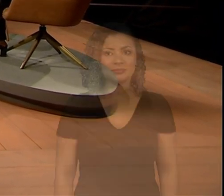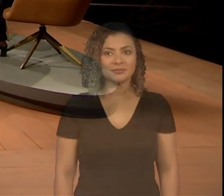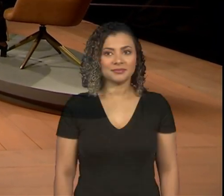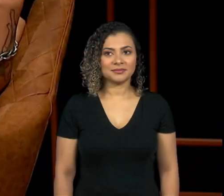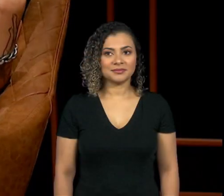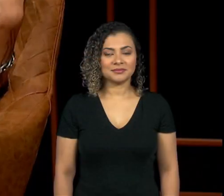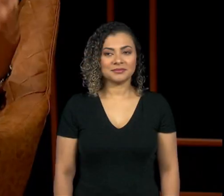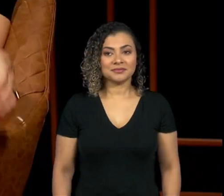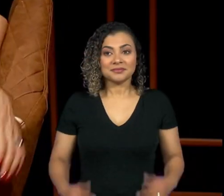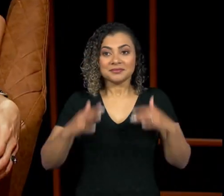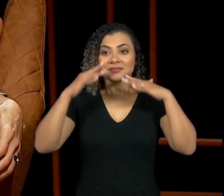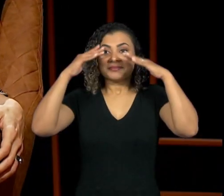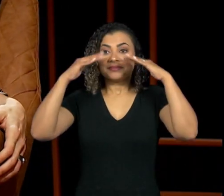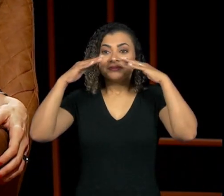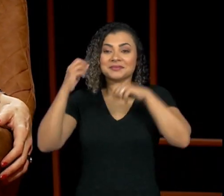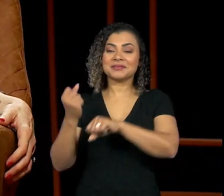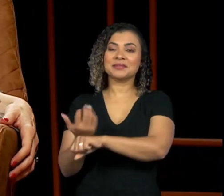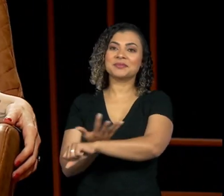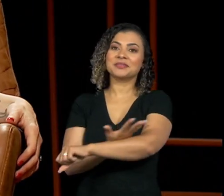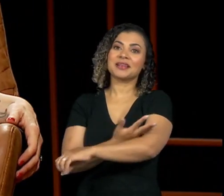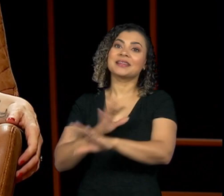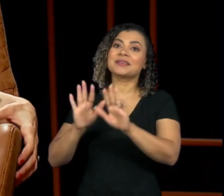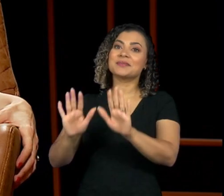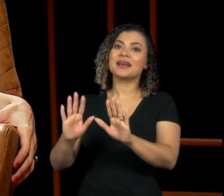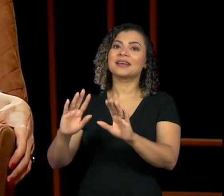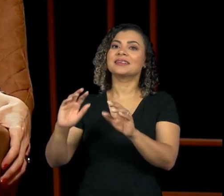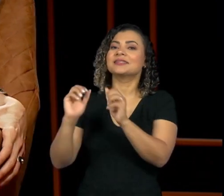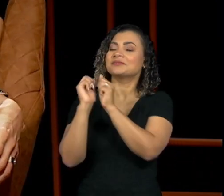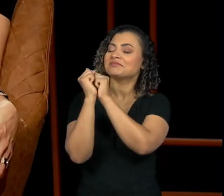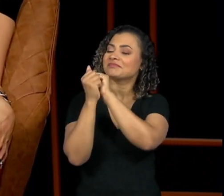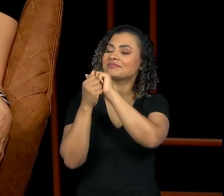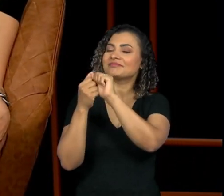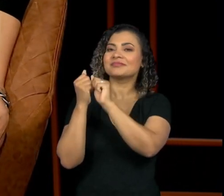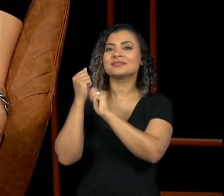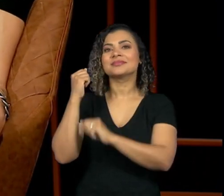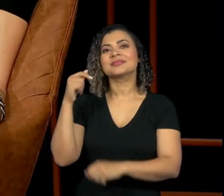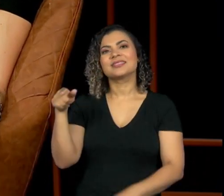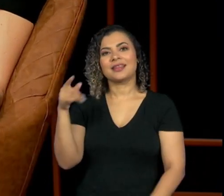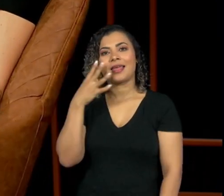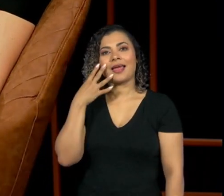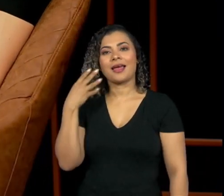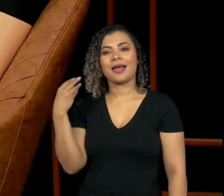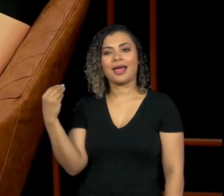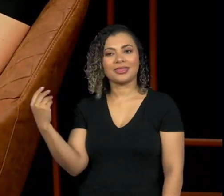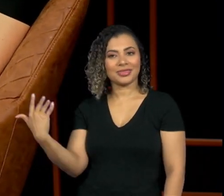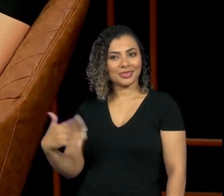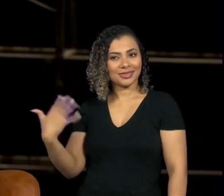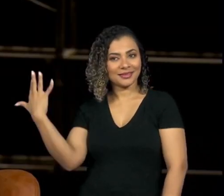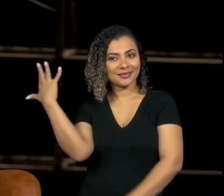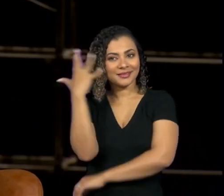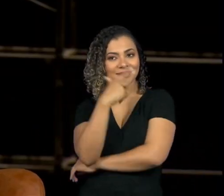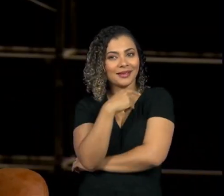Eu fiquei emocionada, depois eu já fiquei assim, esse beijo, né? O Lee é tão... É gato, né? Como ele é lindo,